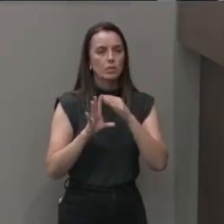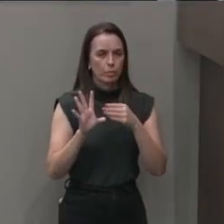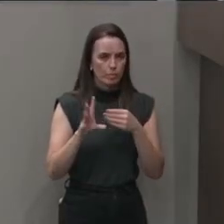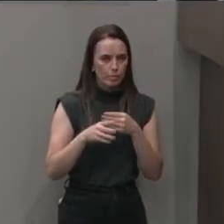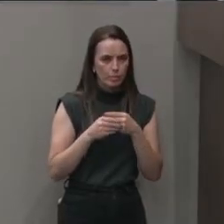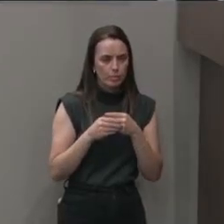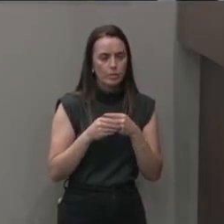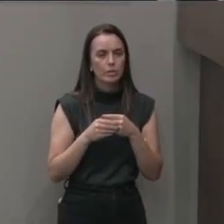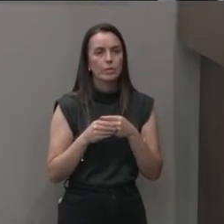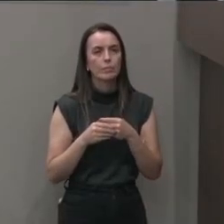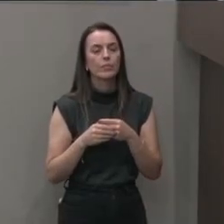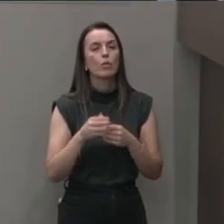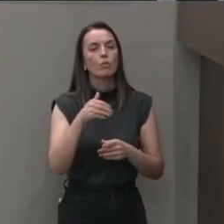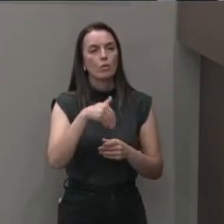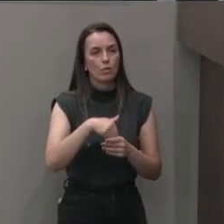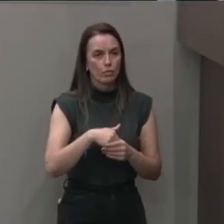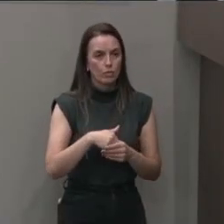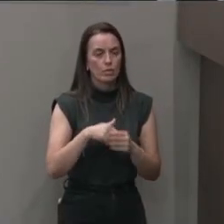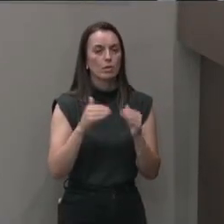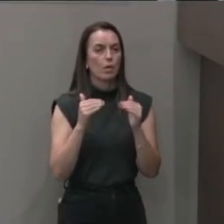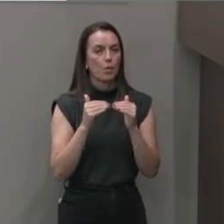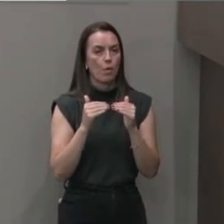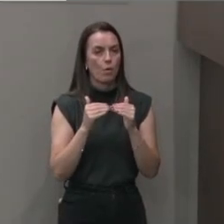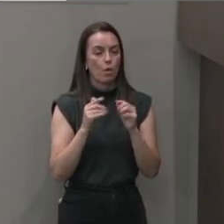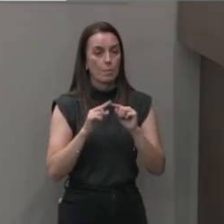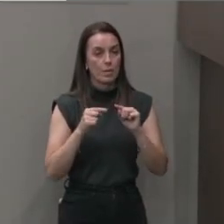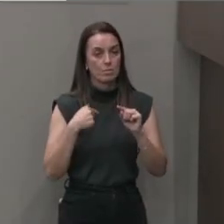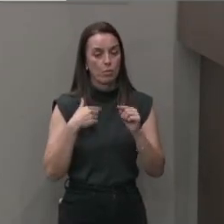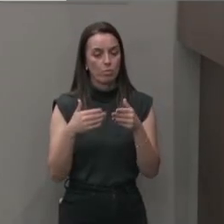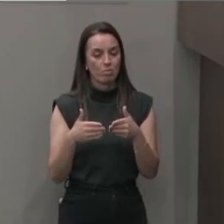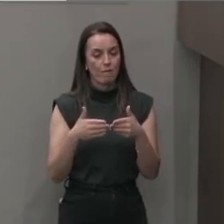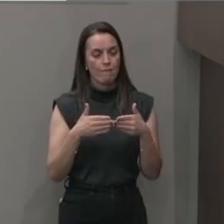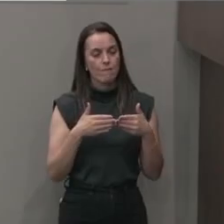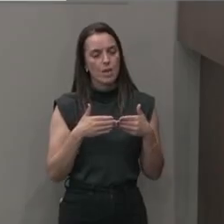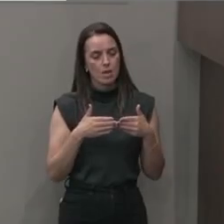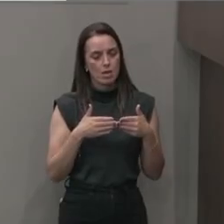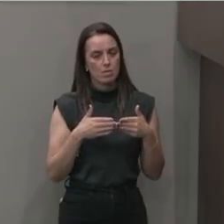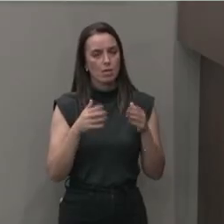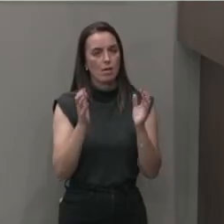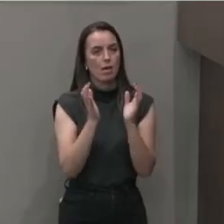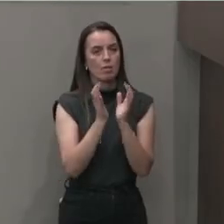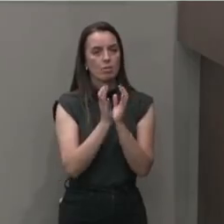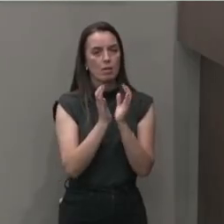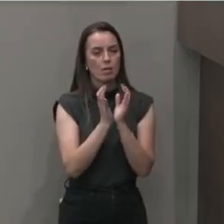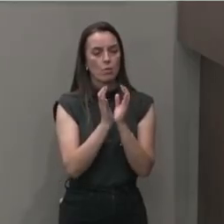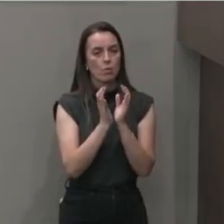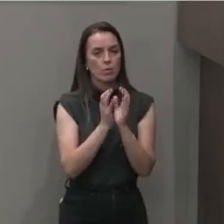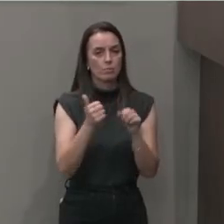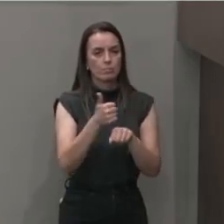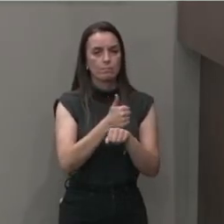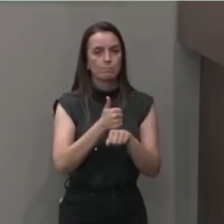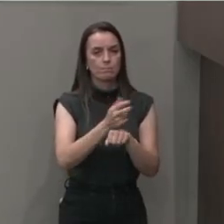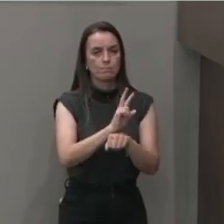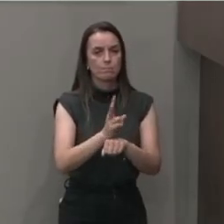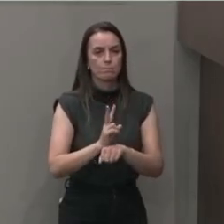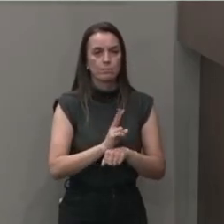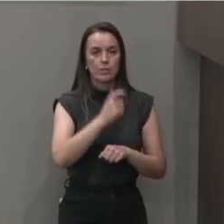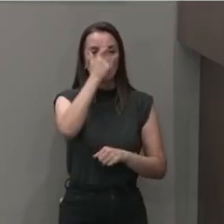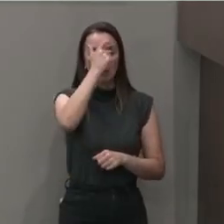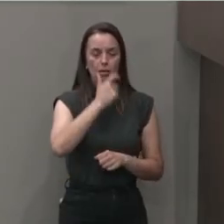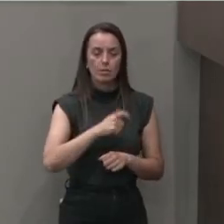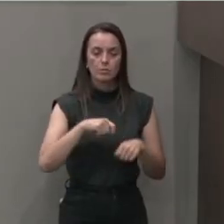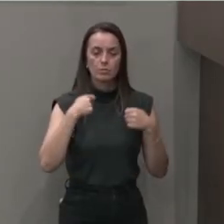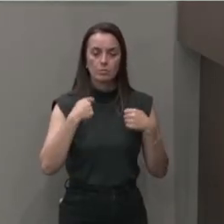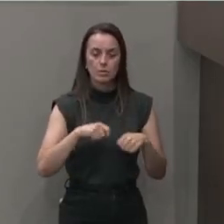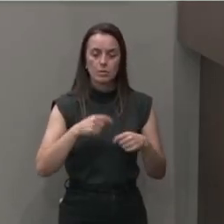fala, eu vou votar favorável no projeto, mas como uma defensora da categoria dos vigilantes, acho que essa casa precisa voltar a debater a importância